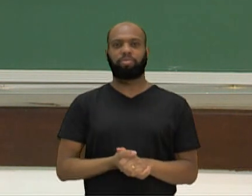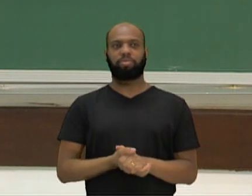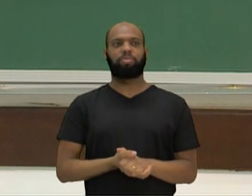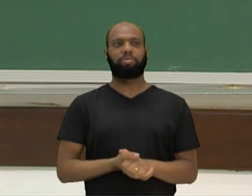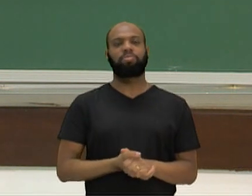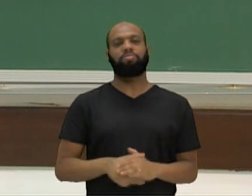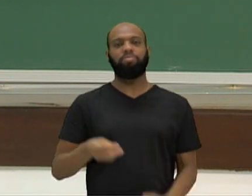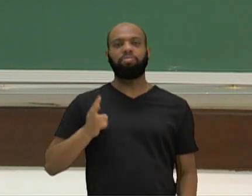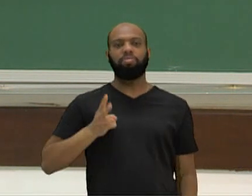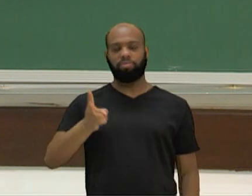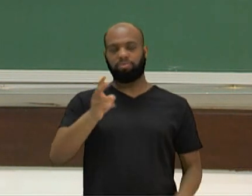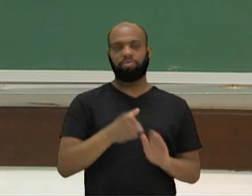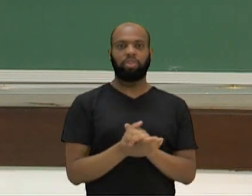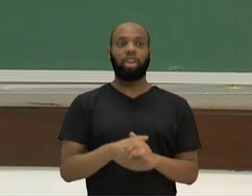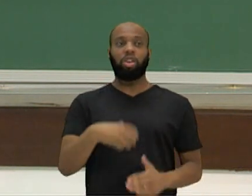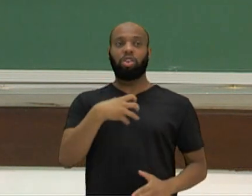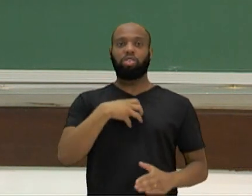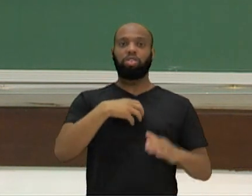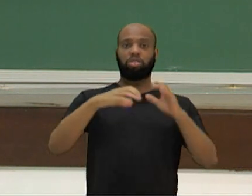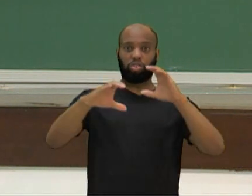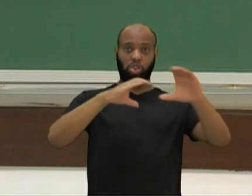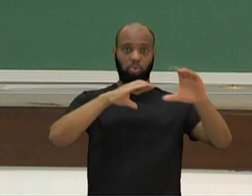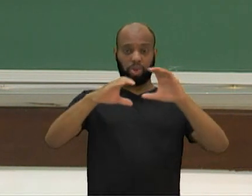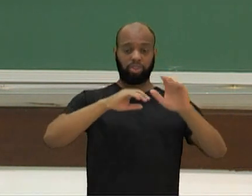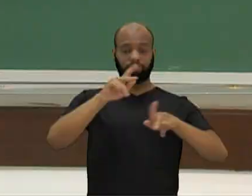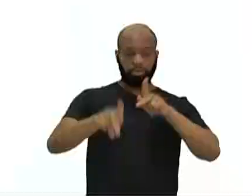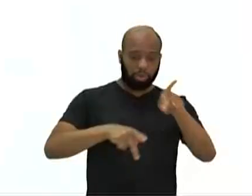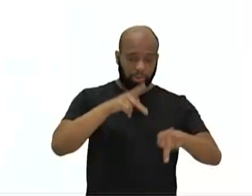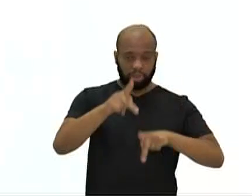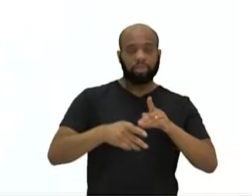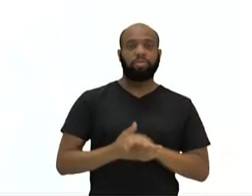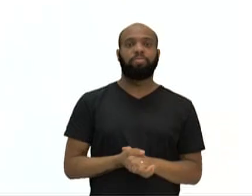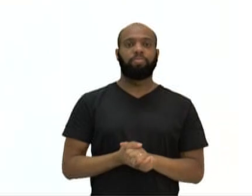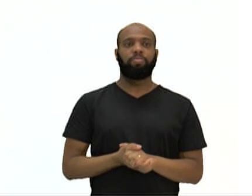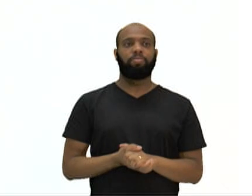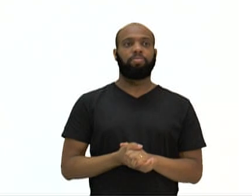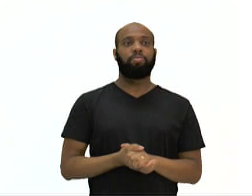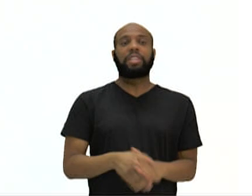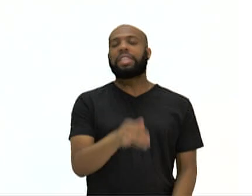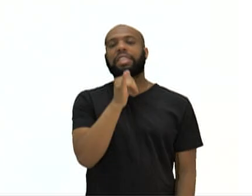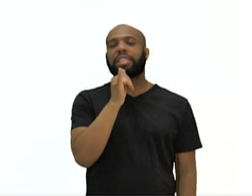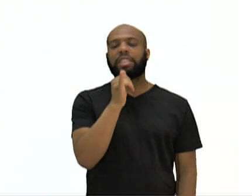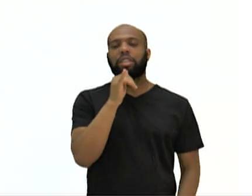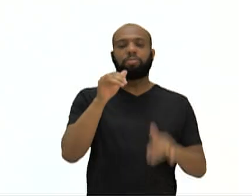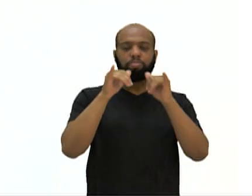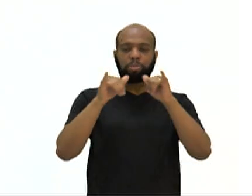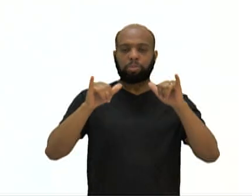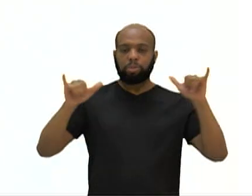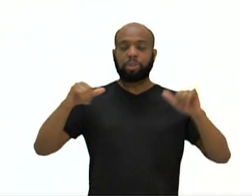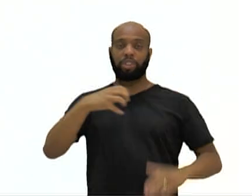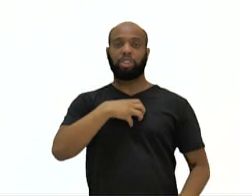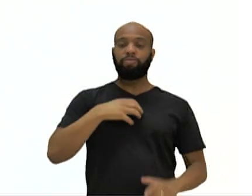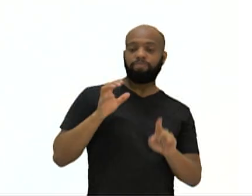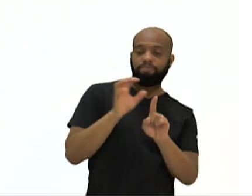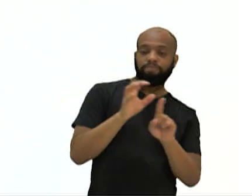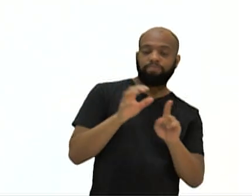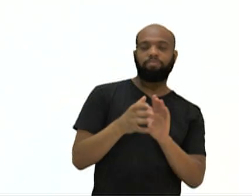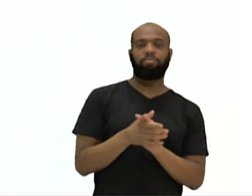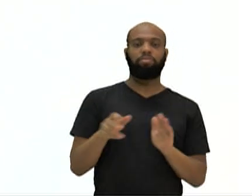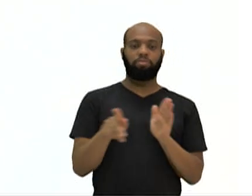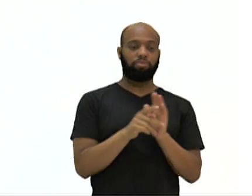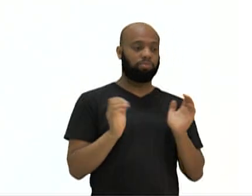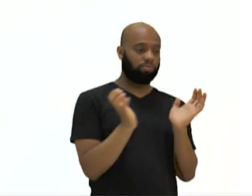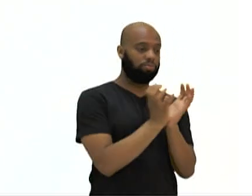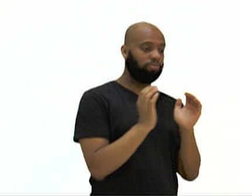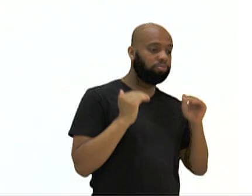vamos continuar. Os meios de comunicação de massa. Um exemplo dessa transmissão dos ideais das classes